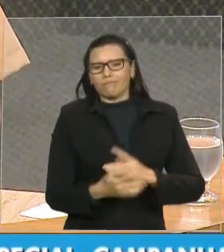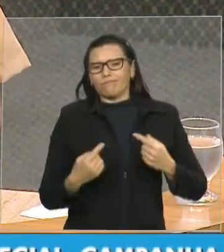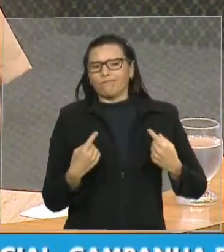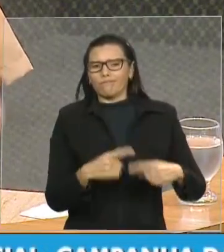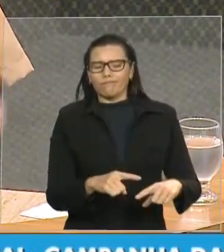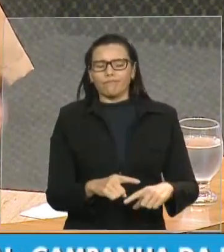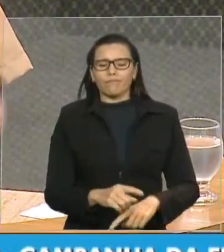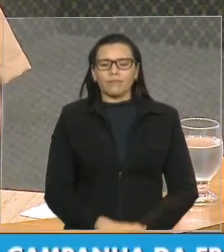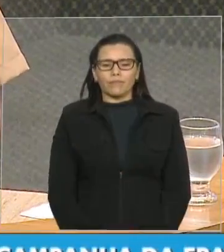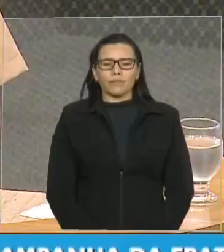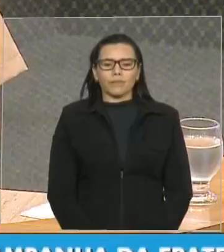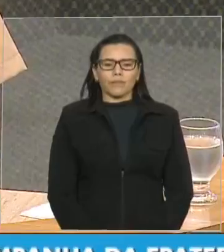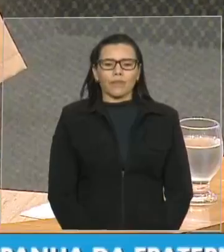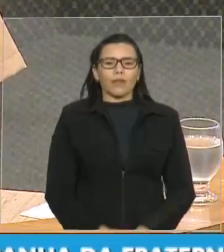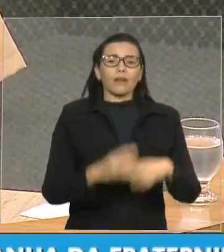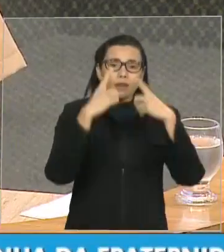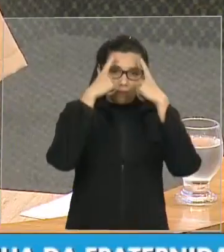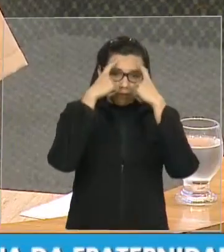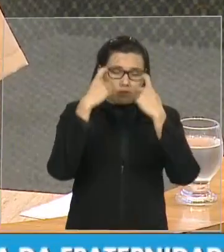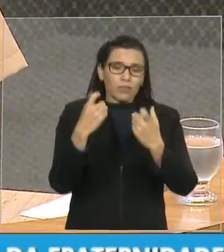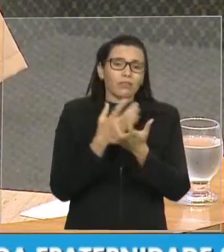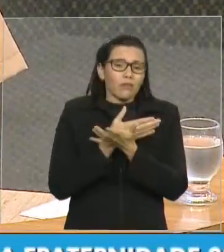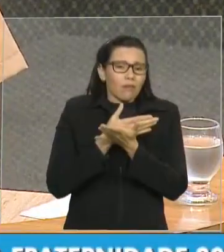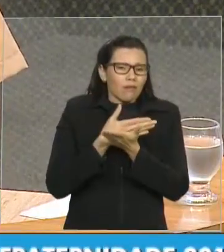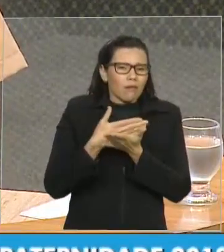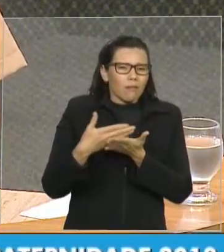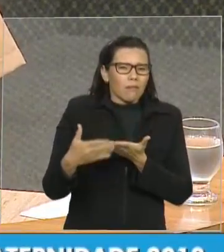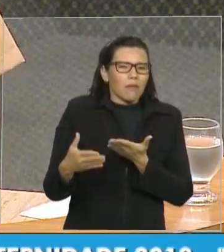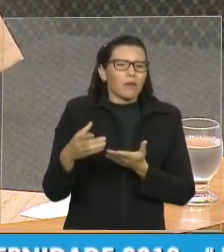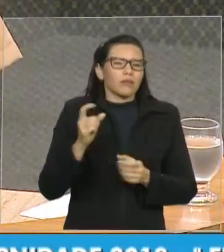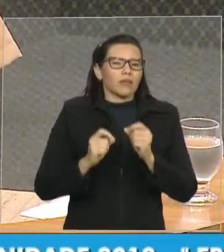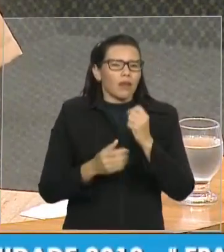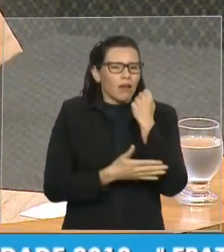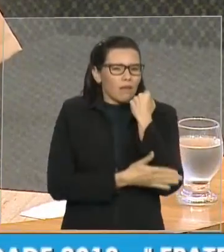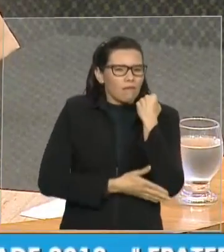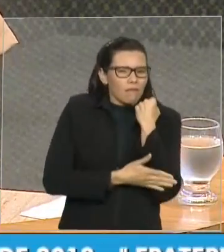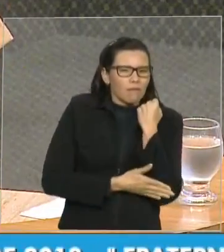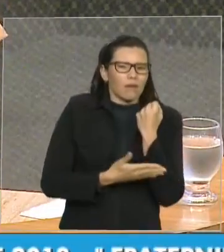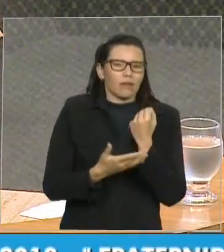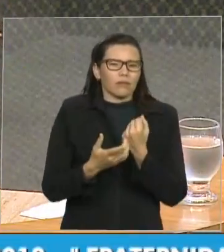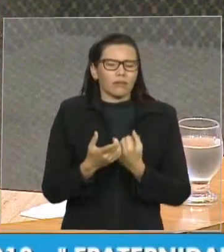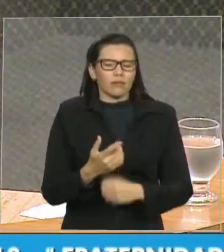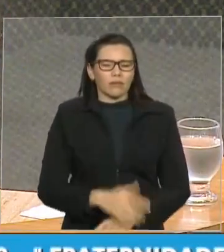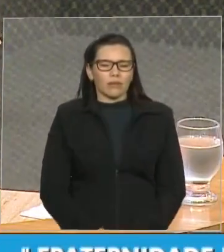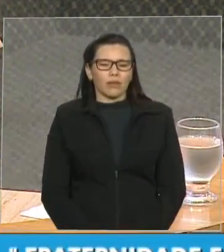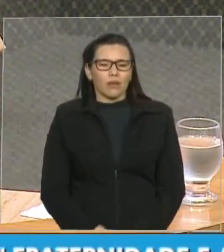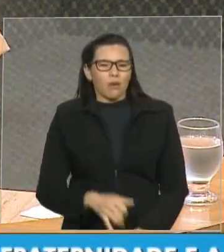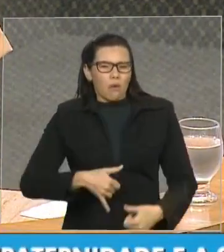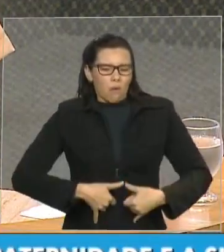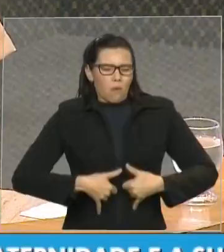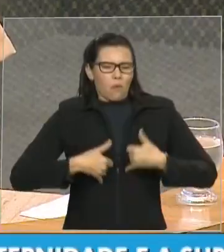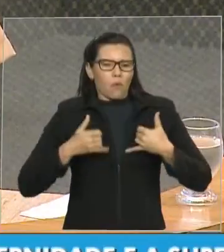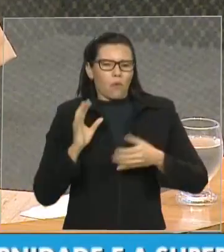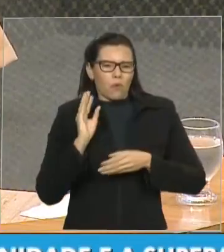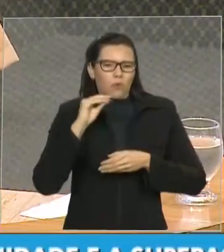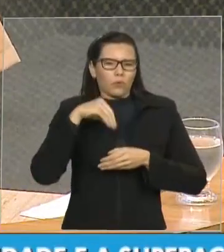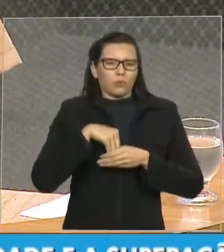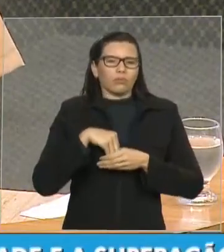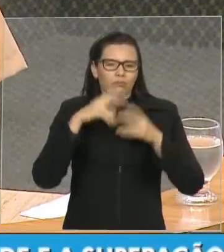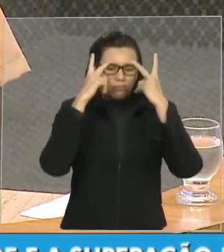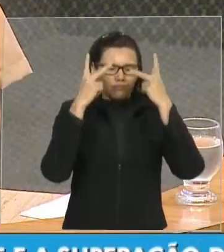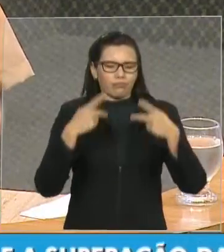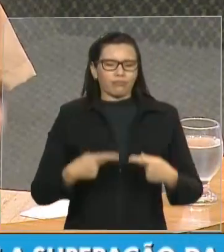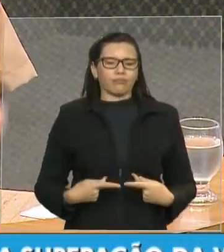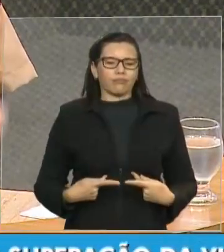a violência nasce da inveja, da desconfiança, da soberba humana, bem como